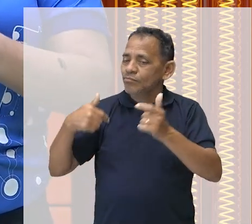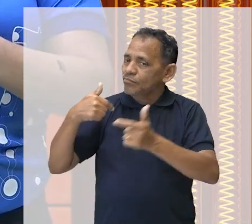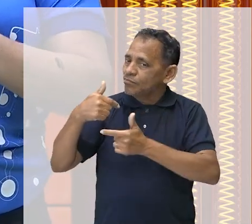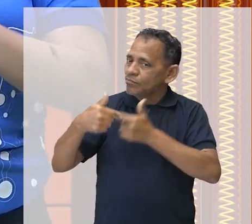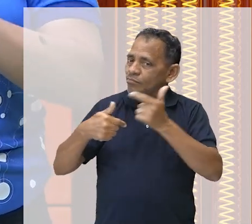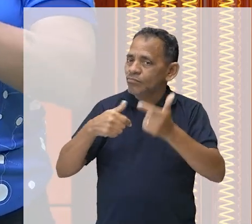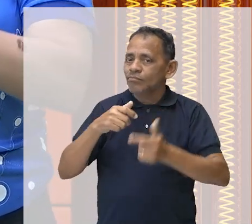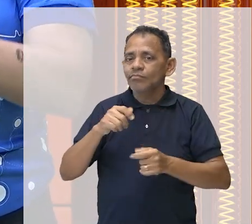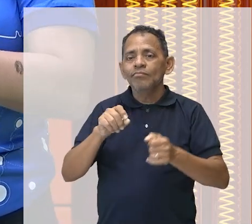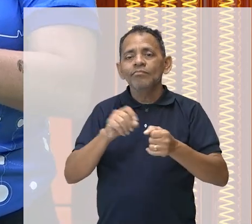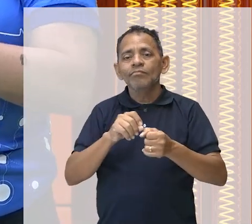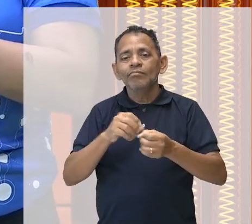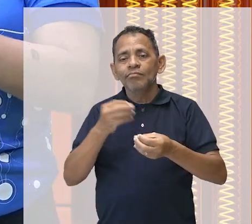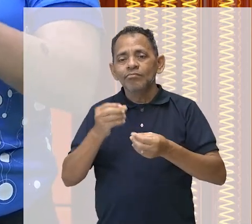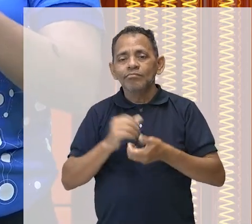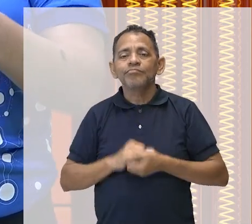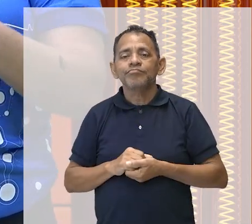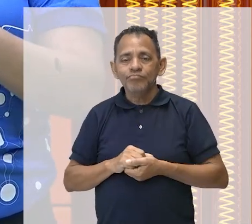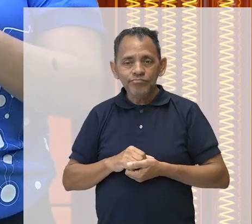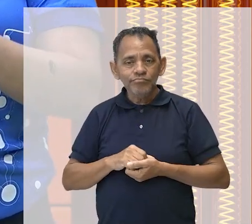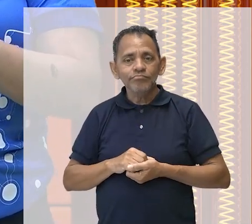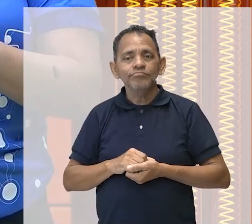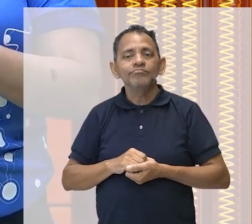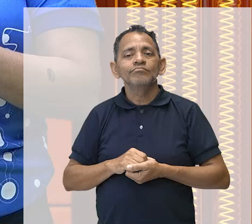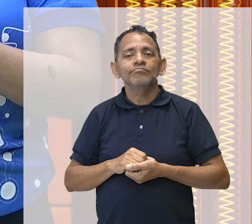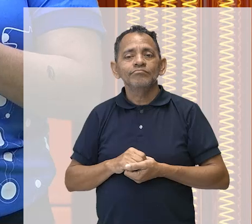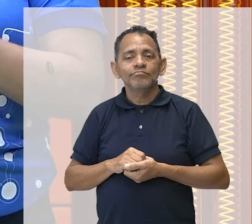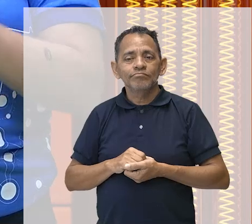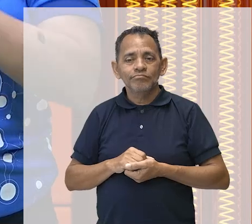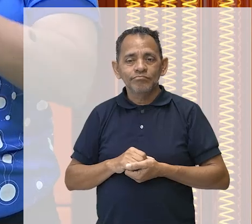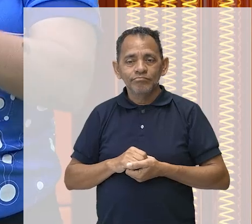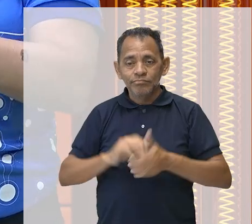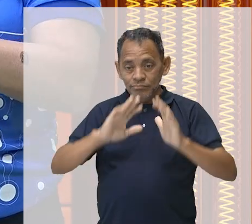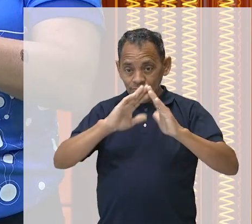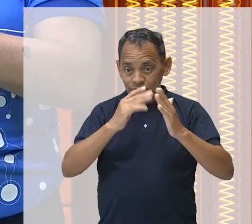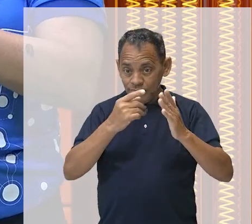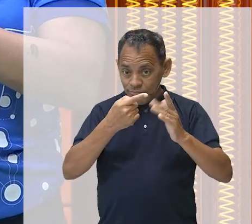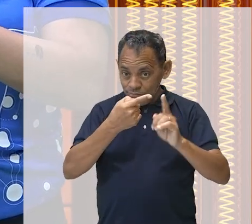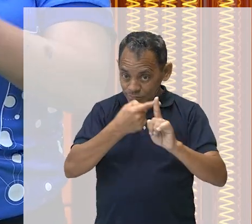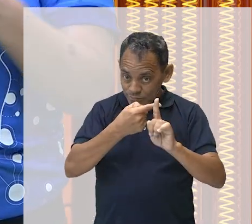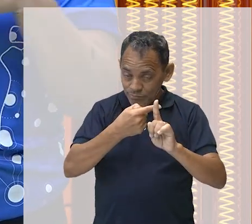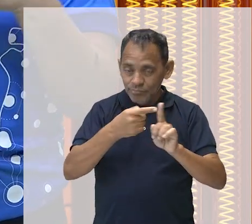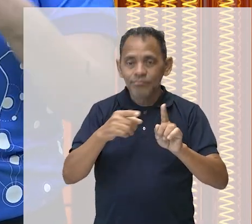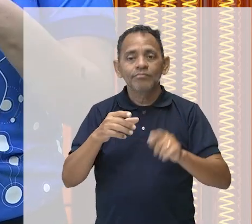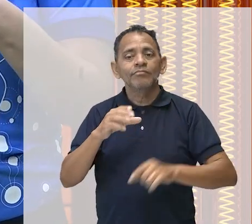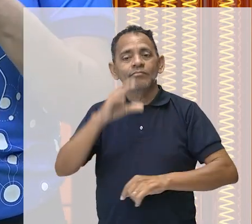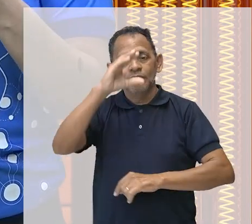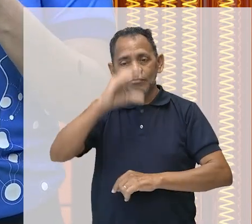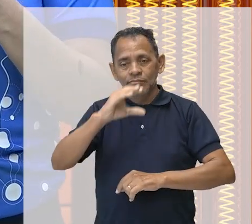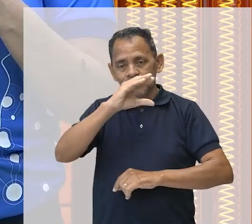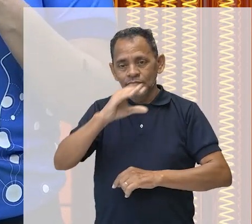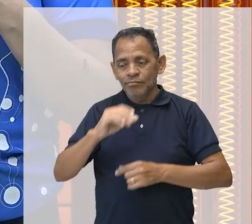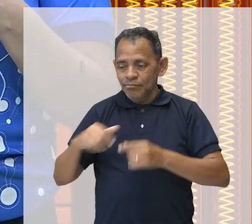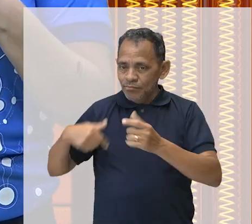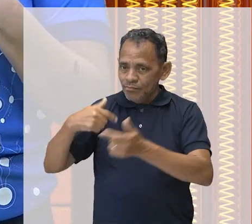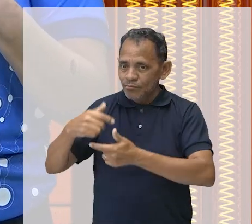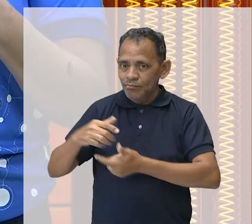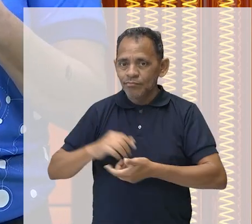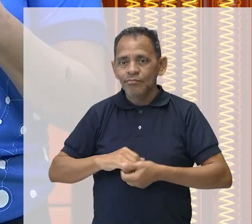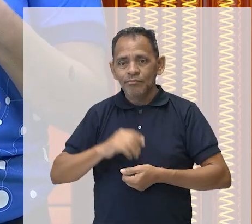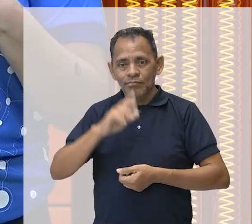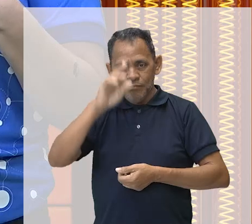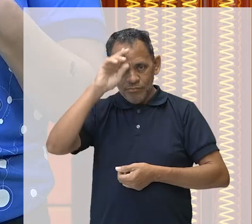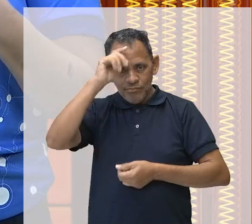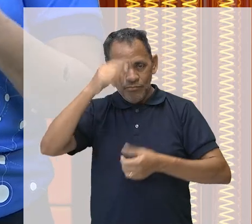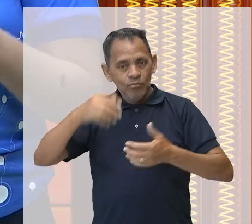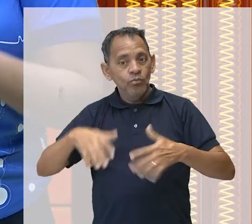era realizado com a Igreja Católica, que acabava promovendo o quê? Valores de trabalho duro e que, ao